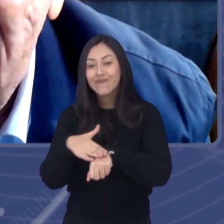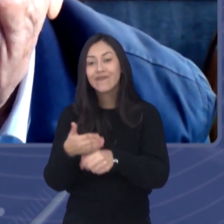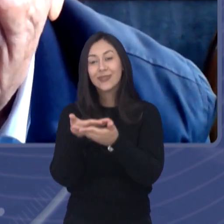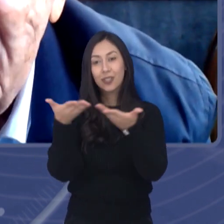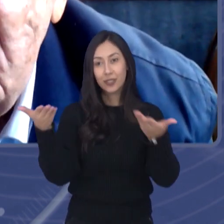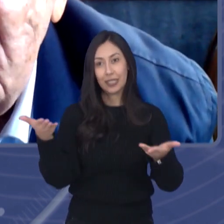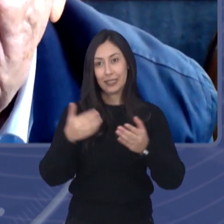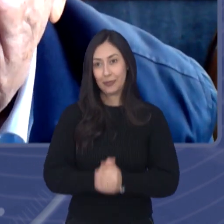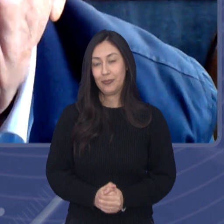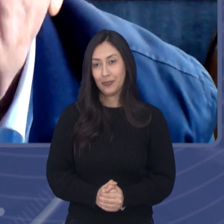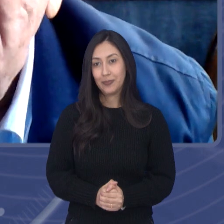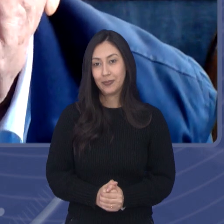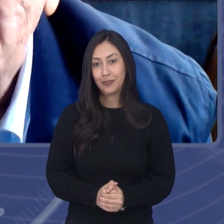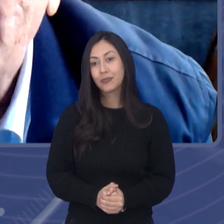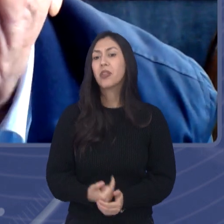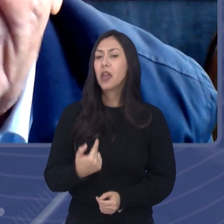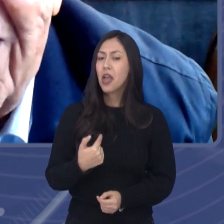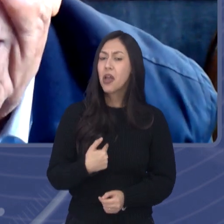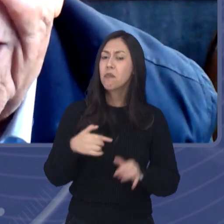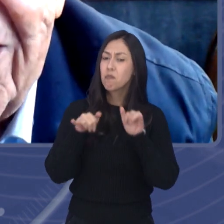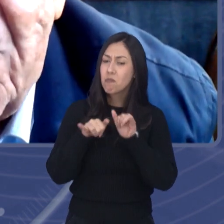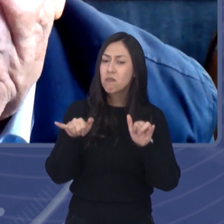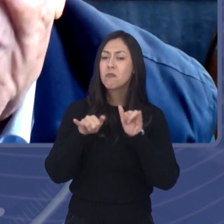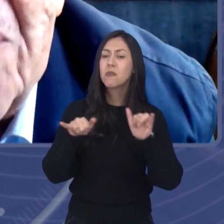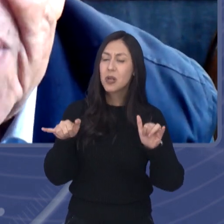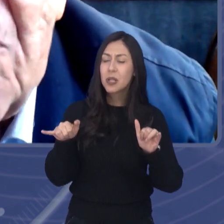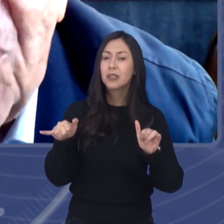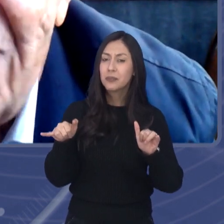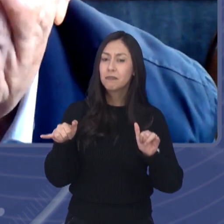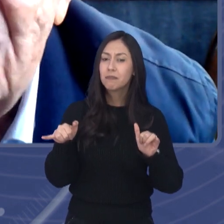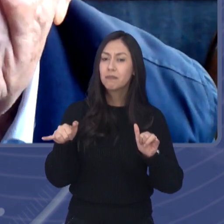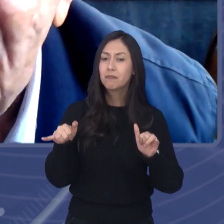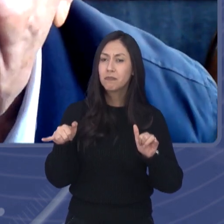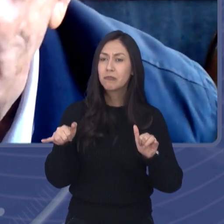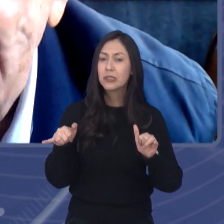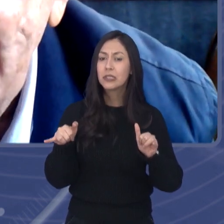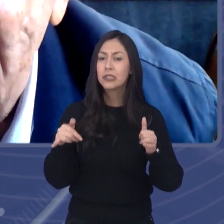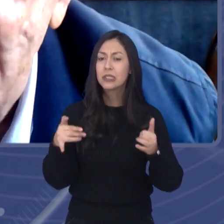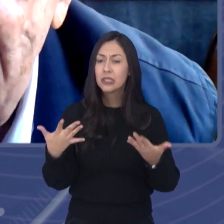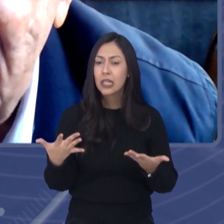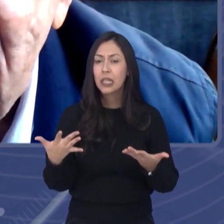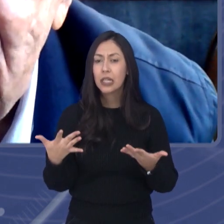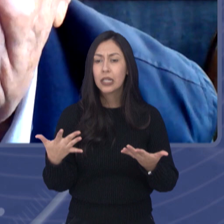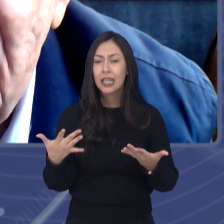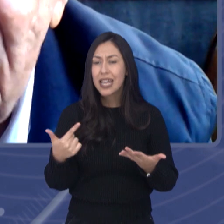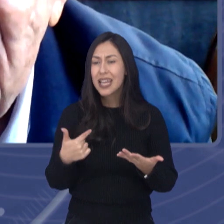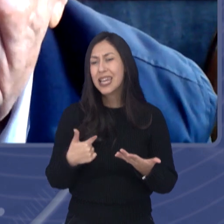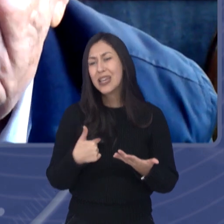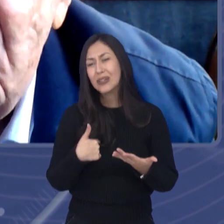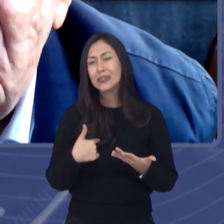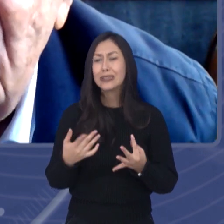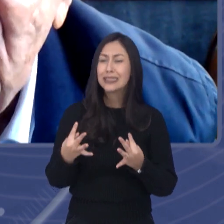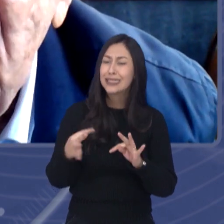primeira vez. Eu admito até que na manipulação desse instrumento que está na minha frente, eu sou